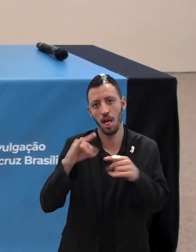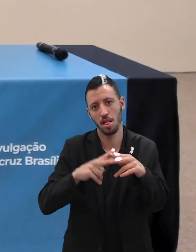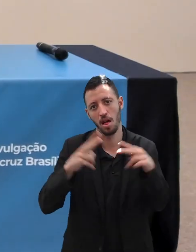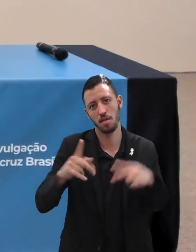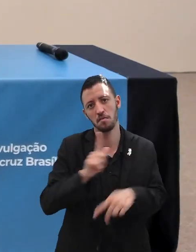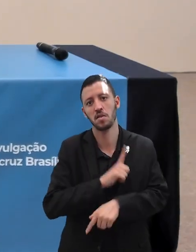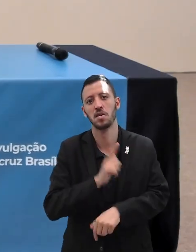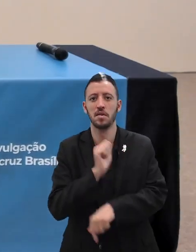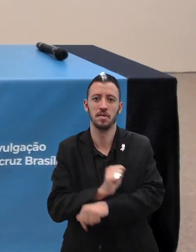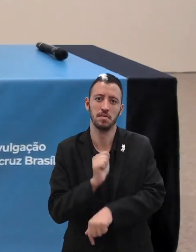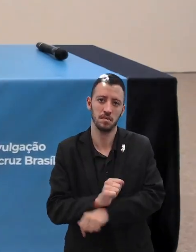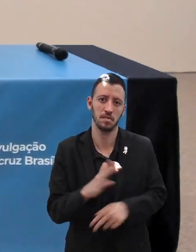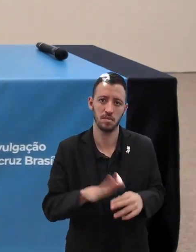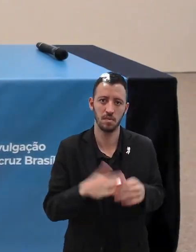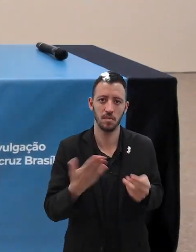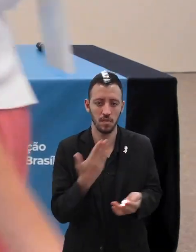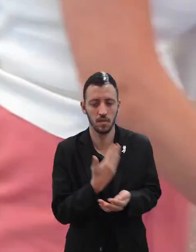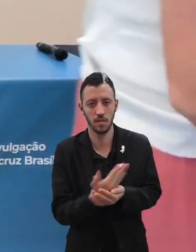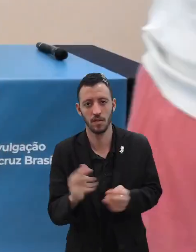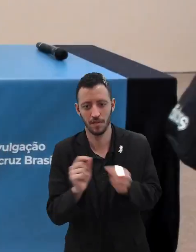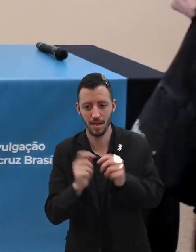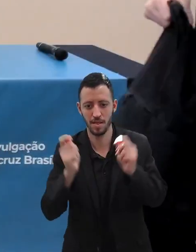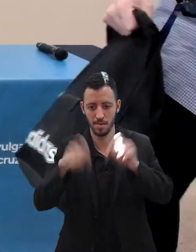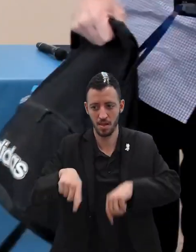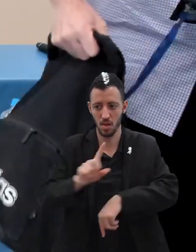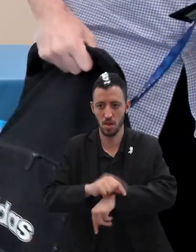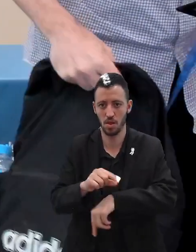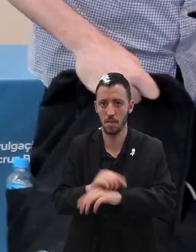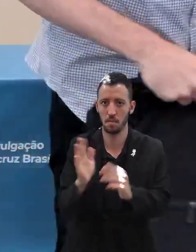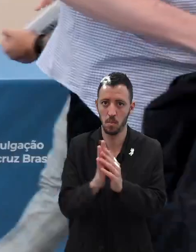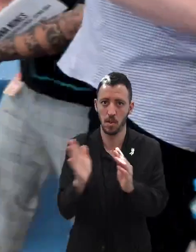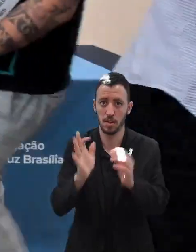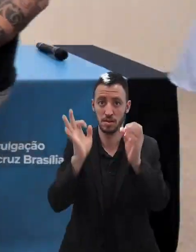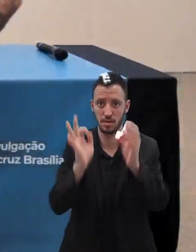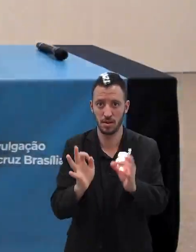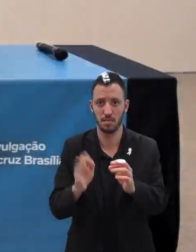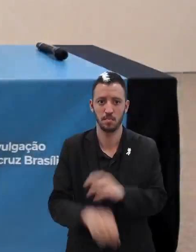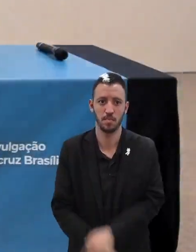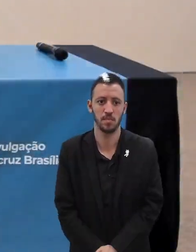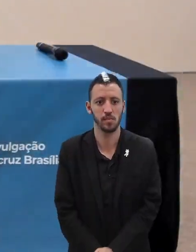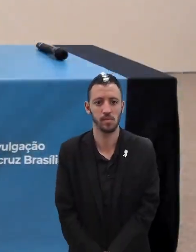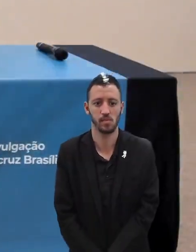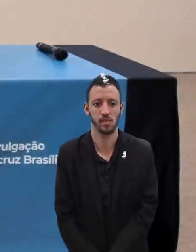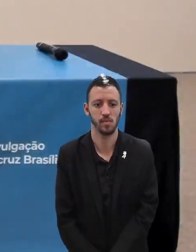um tempinho, mas a gente vai fazer caber tudo dentro da programação.